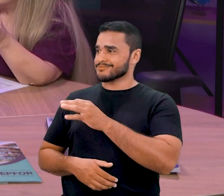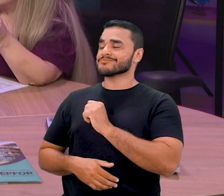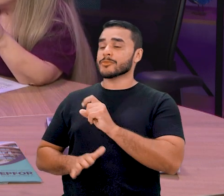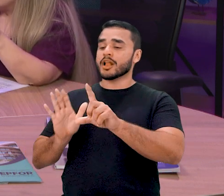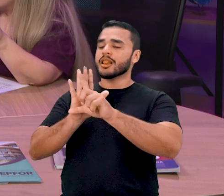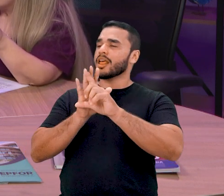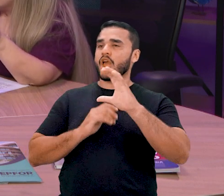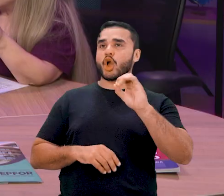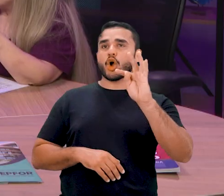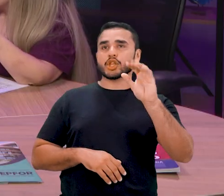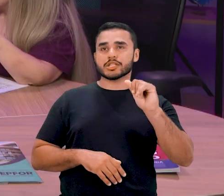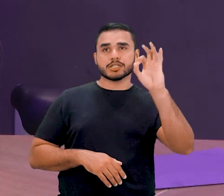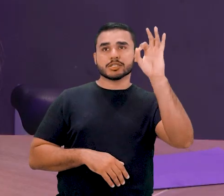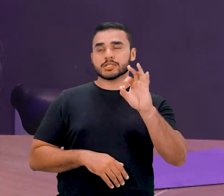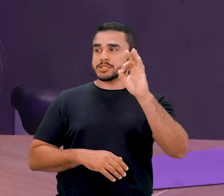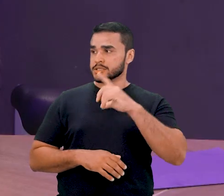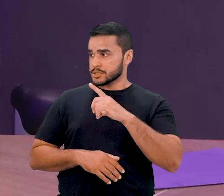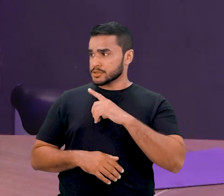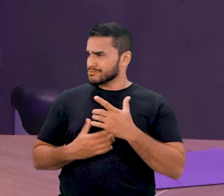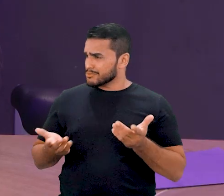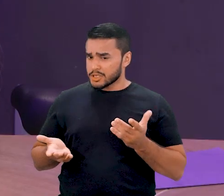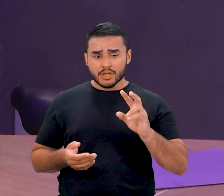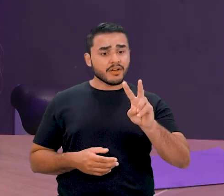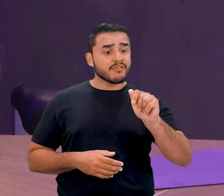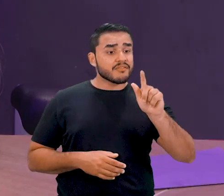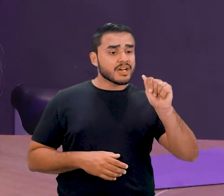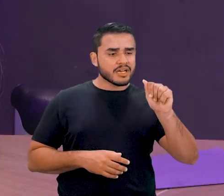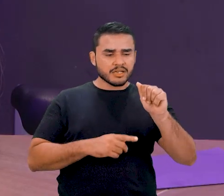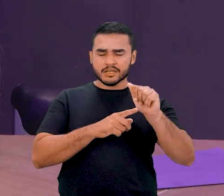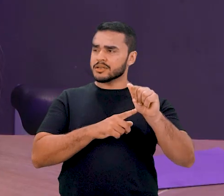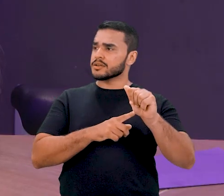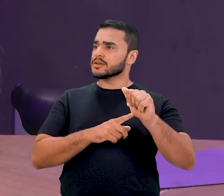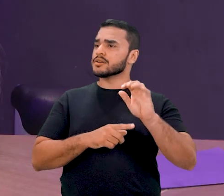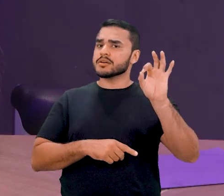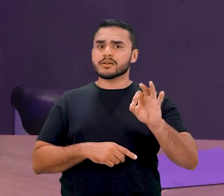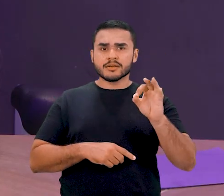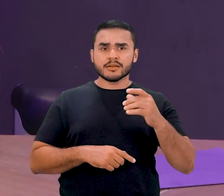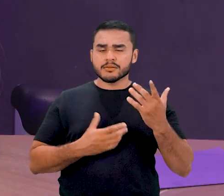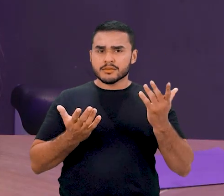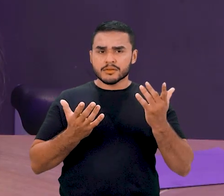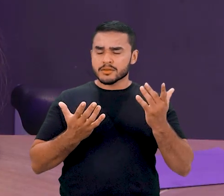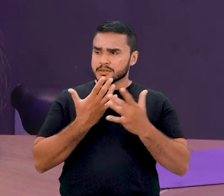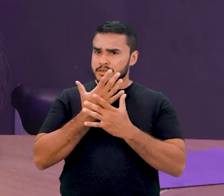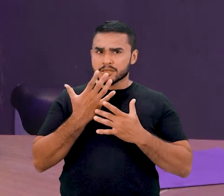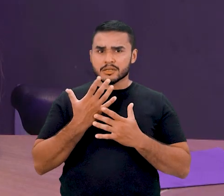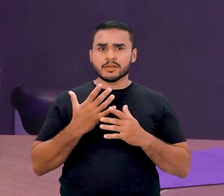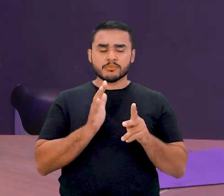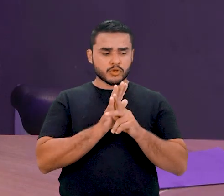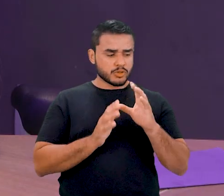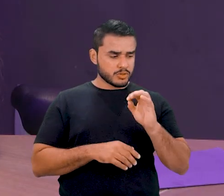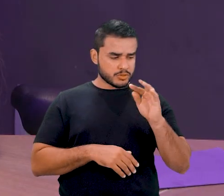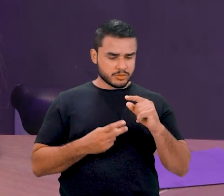olhar as vagas que só são vagas que a gente não está desmerecendo ninguém, mas só são vagas